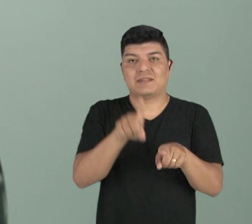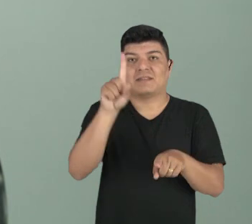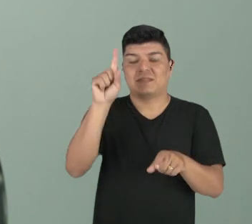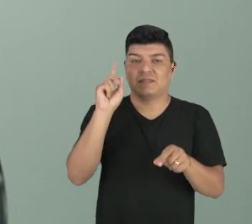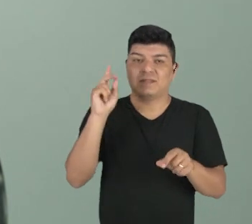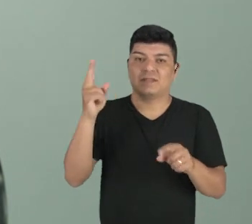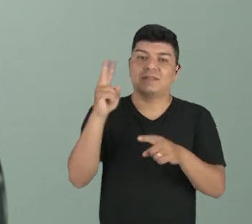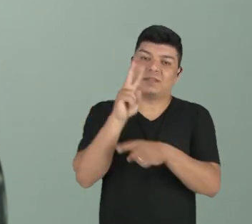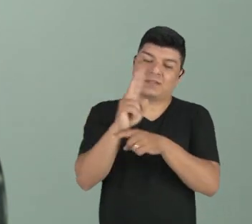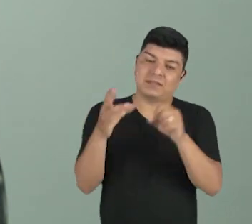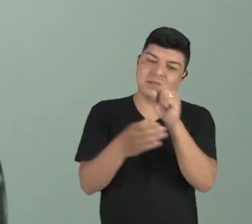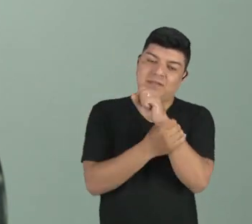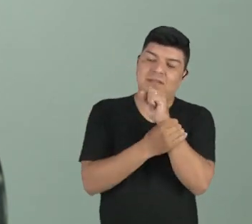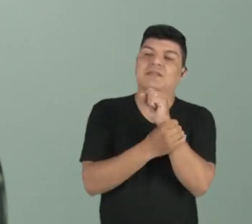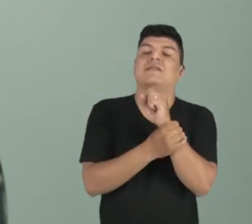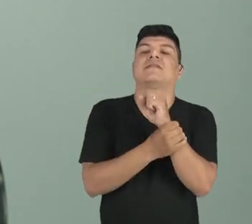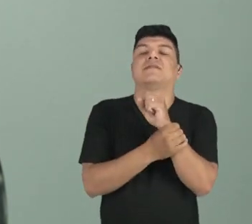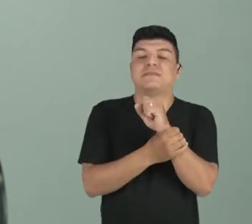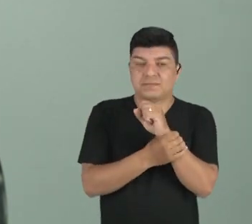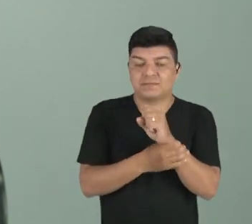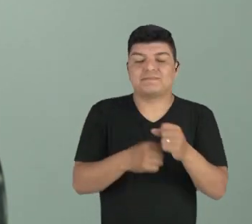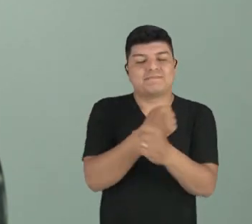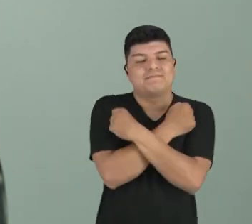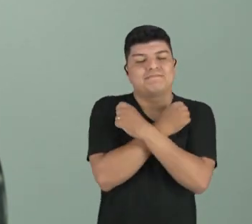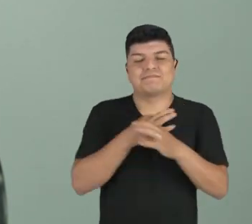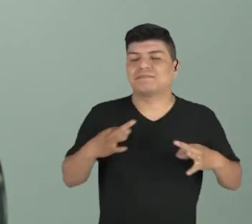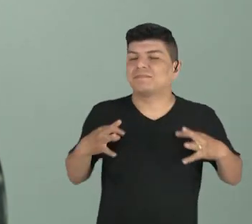Que Deus continue nos protegendo e nos guardando. Um